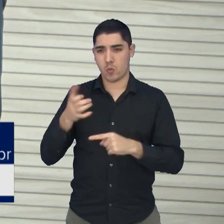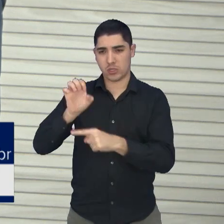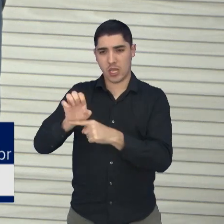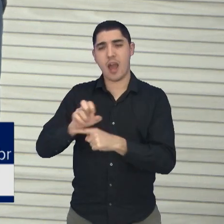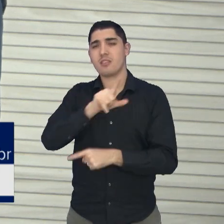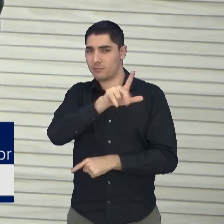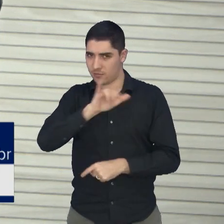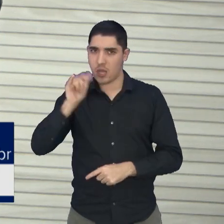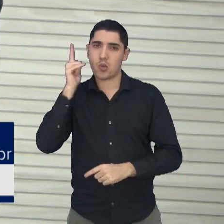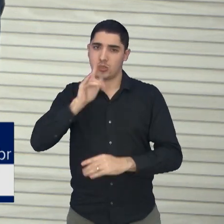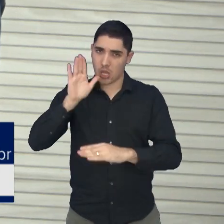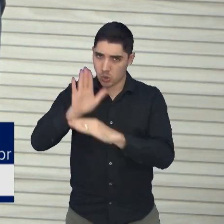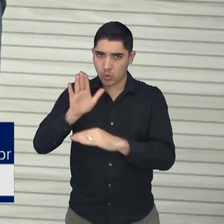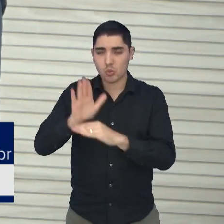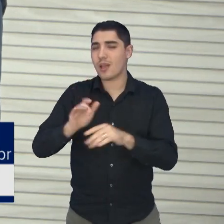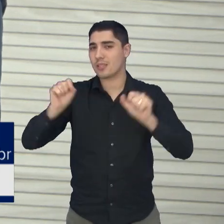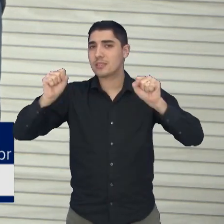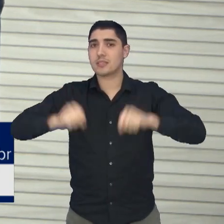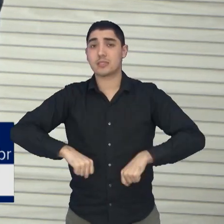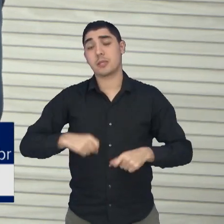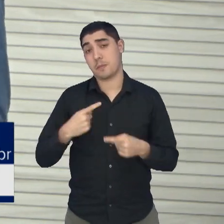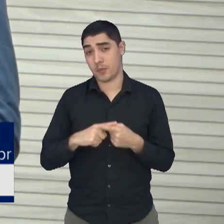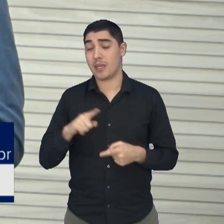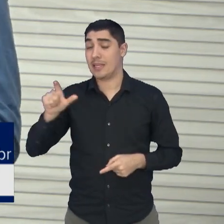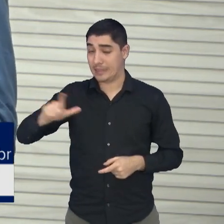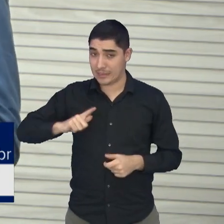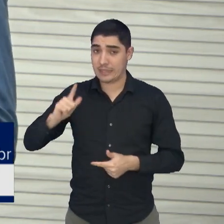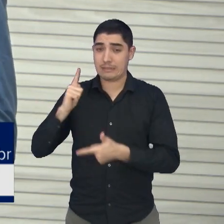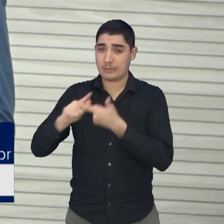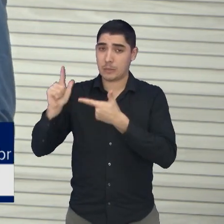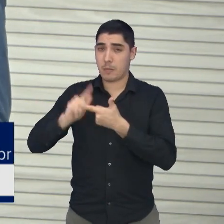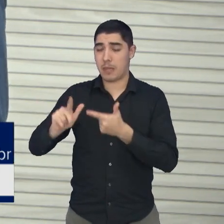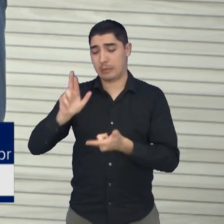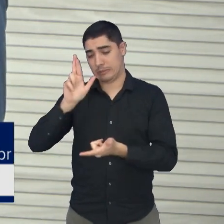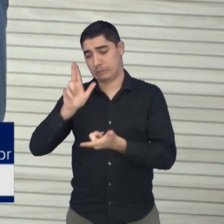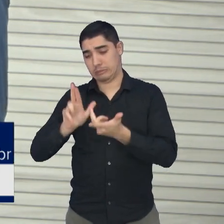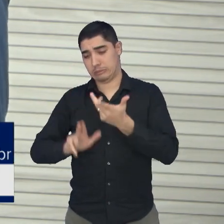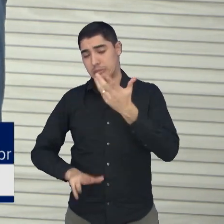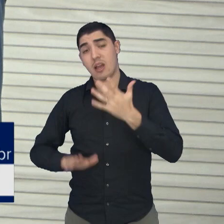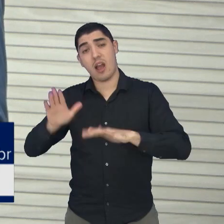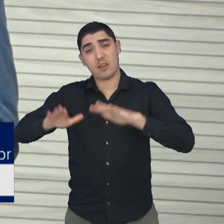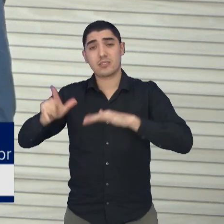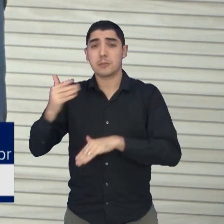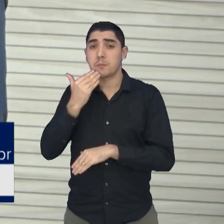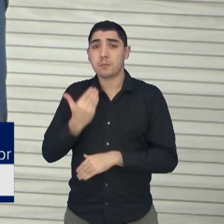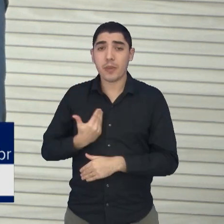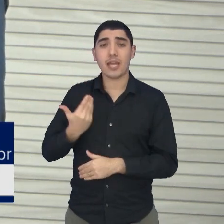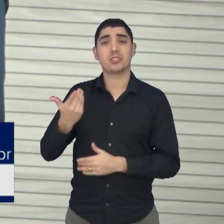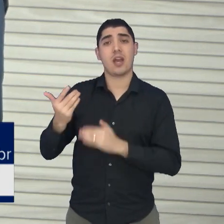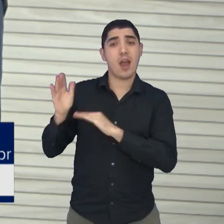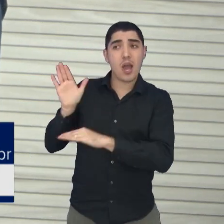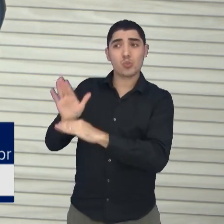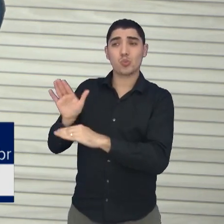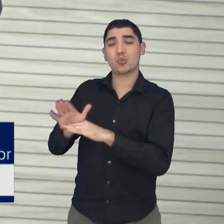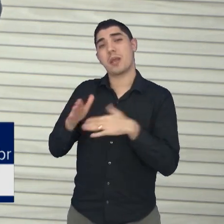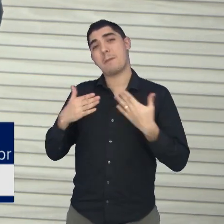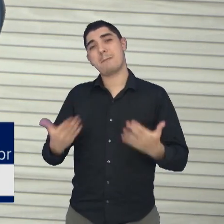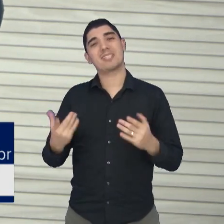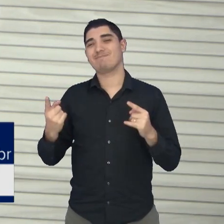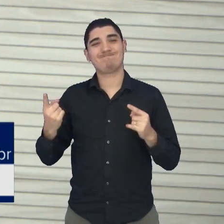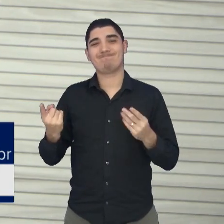é? Porque a demanda delas é bastante grande. Às vezes até pedem ajuda para nós, mas às vezes não está